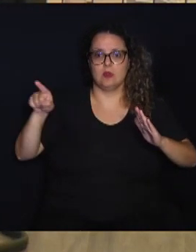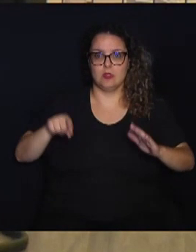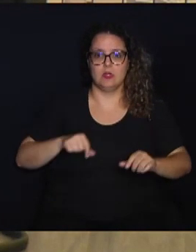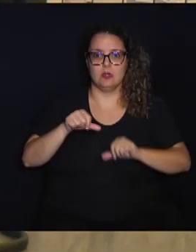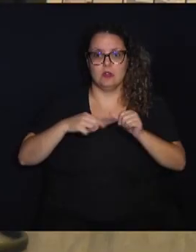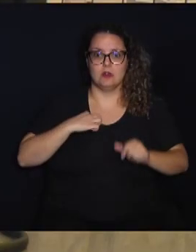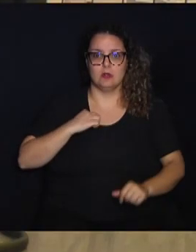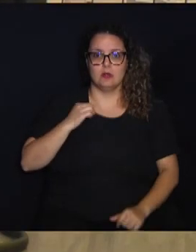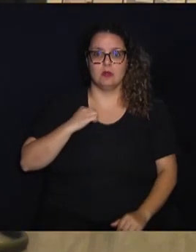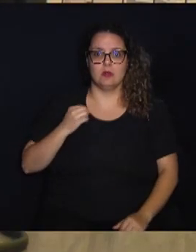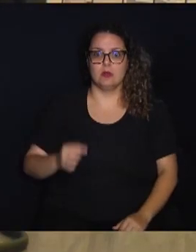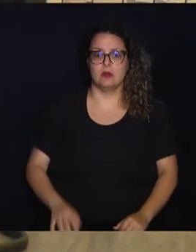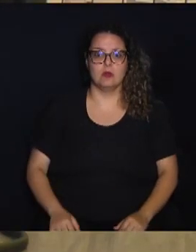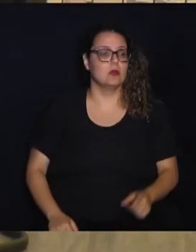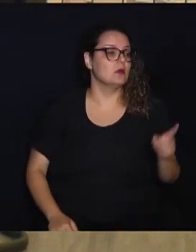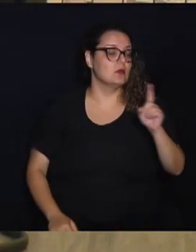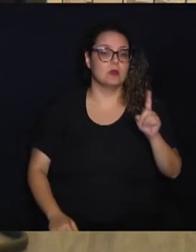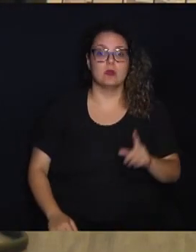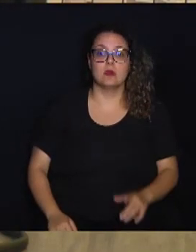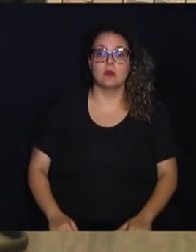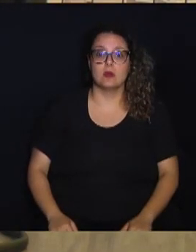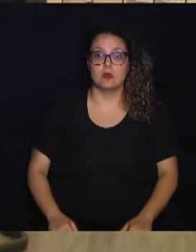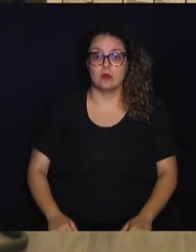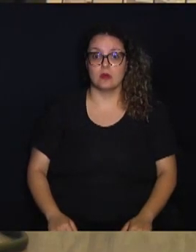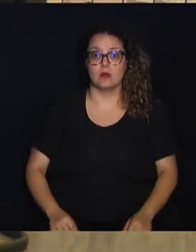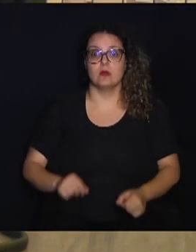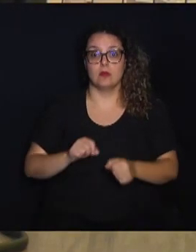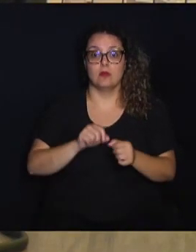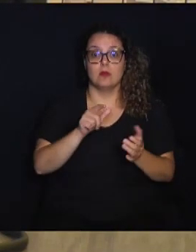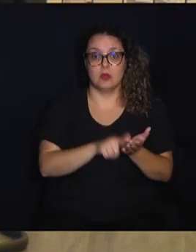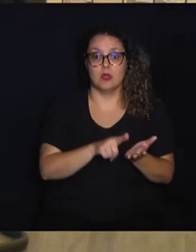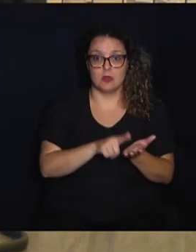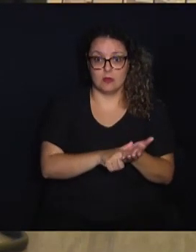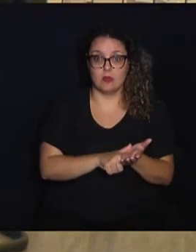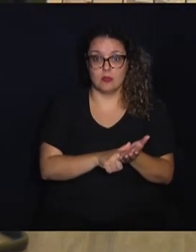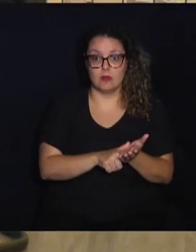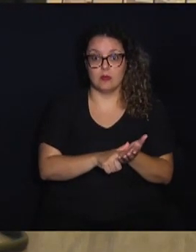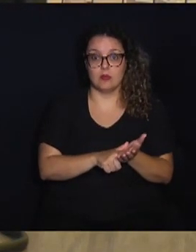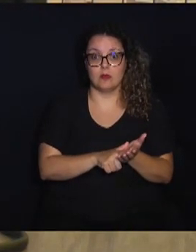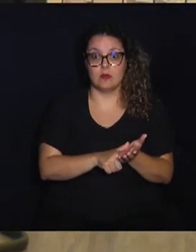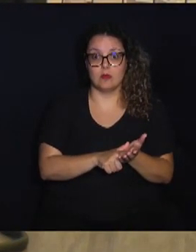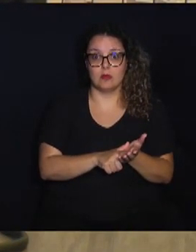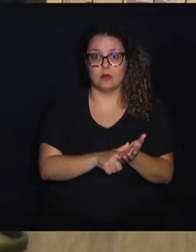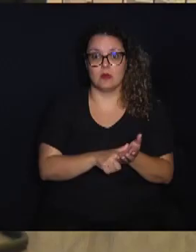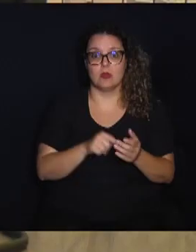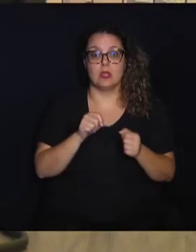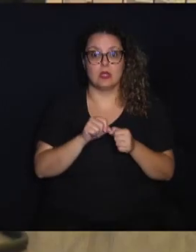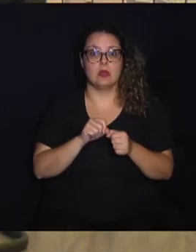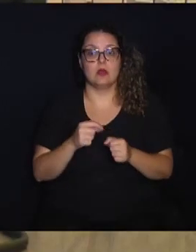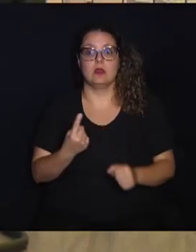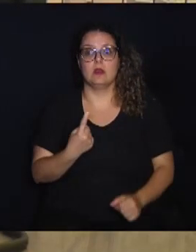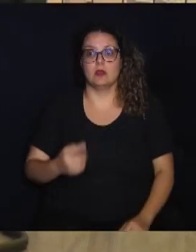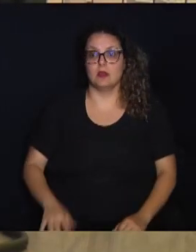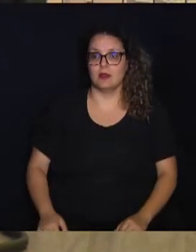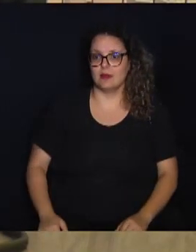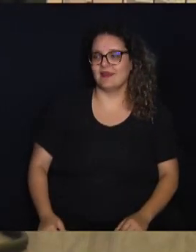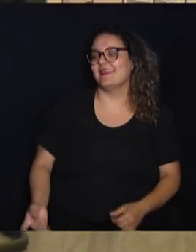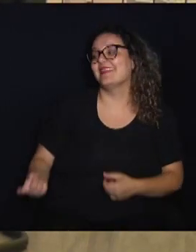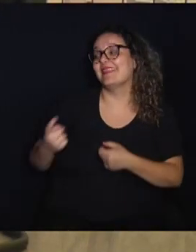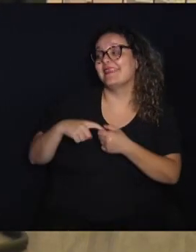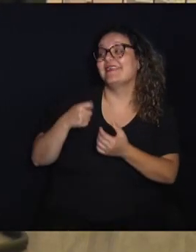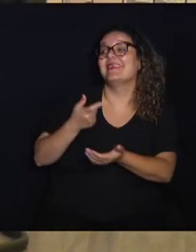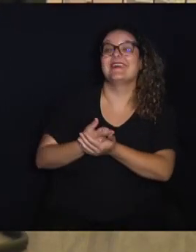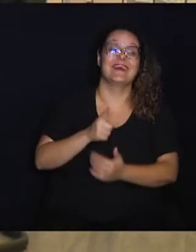roupa. Eu falei, não, faz pra mim num papel que eu faço sozinha. Na volta a gente compra, né?